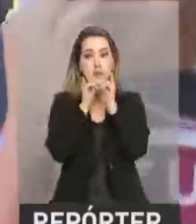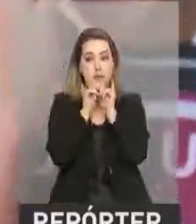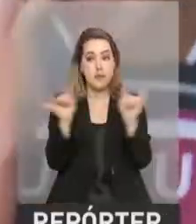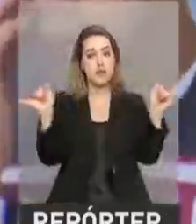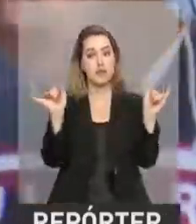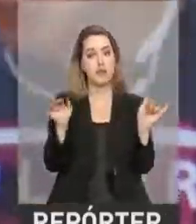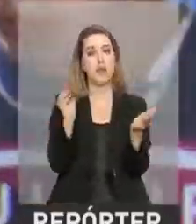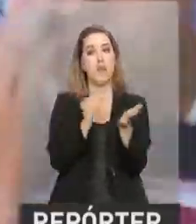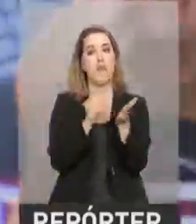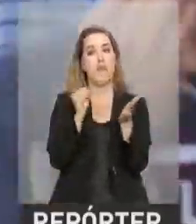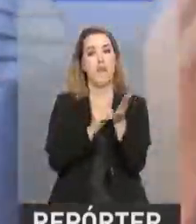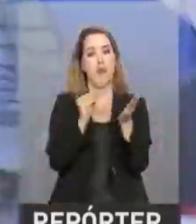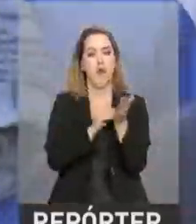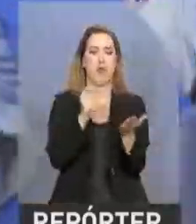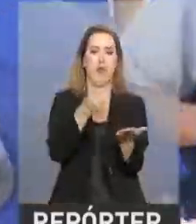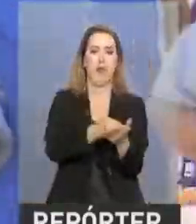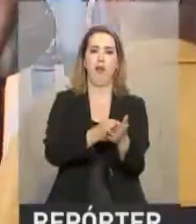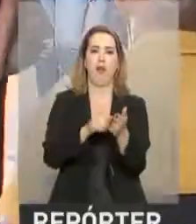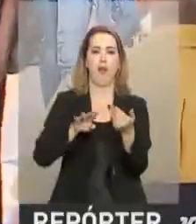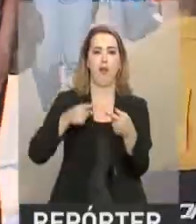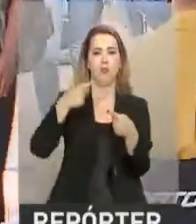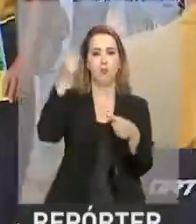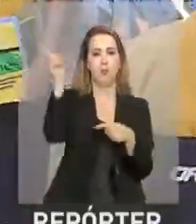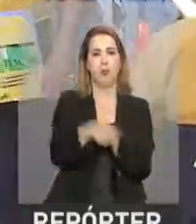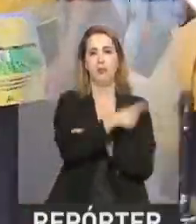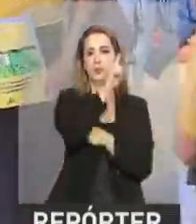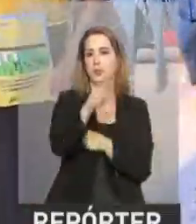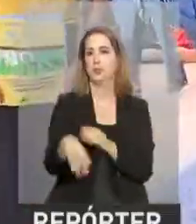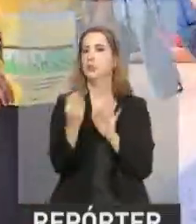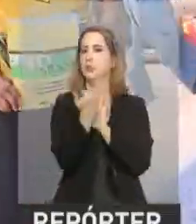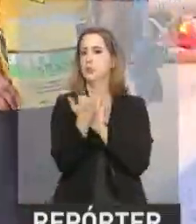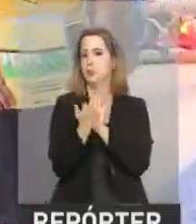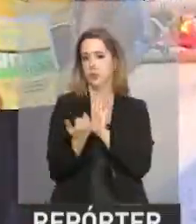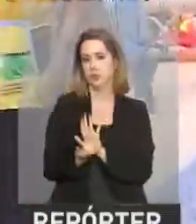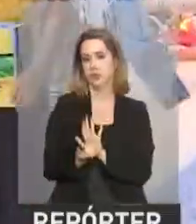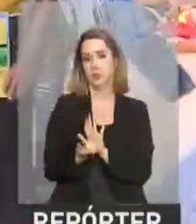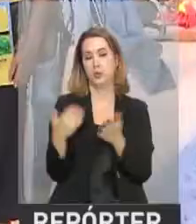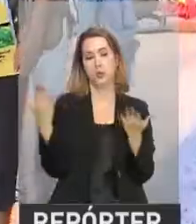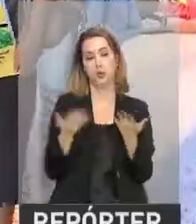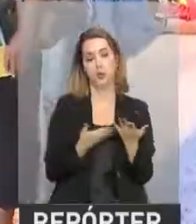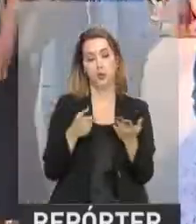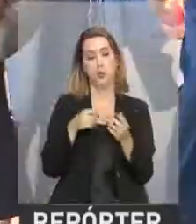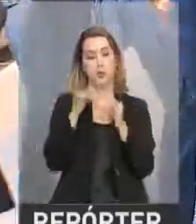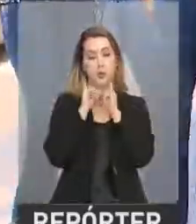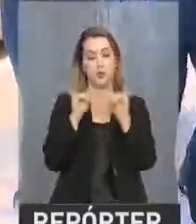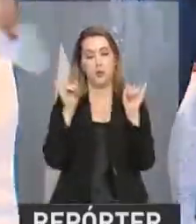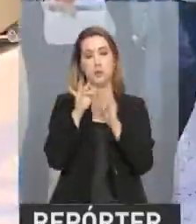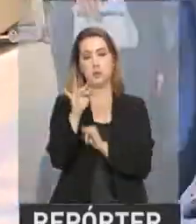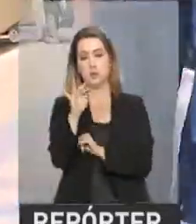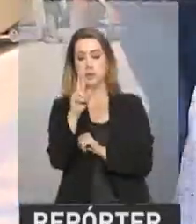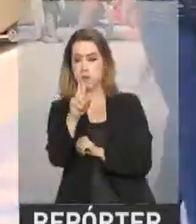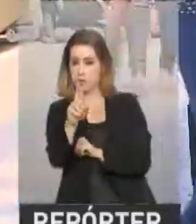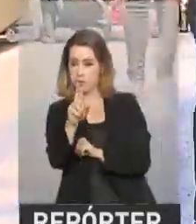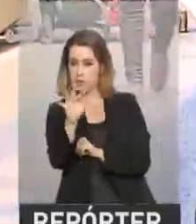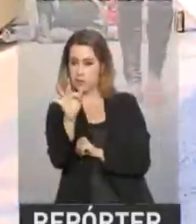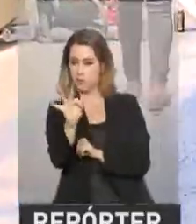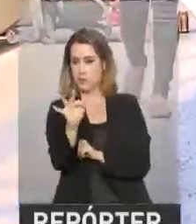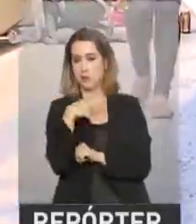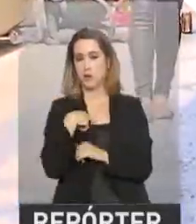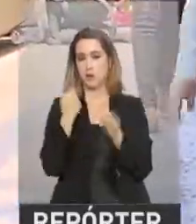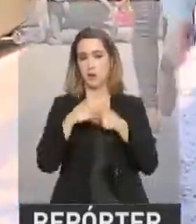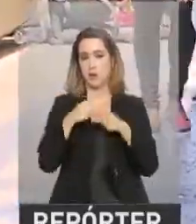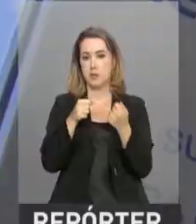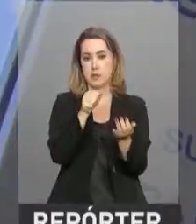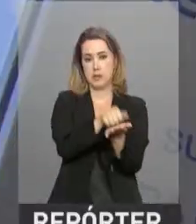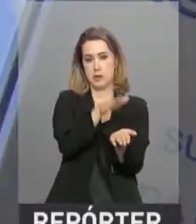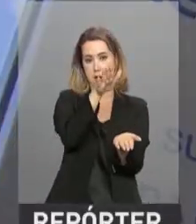pagamento estão excluídos do programa e, para regularizar os recursos mantidos no exterior, terão de fazer o recolhimento do imposto